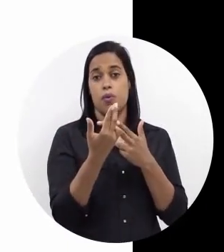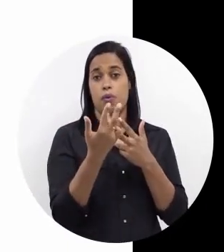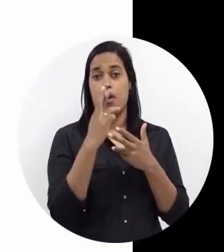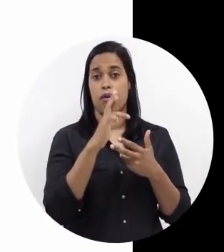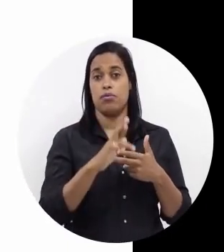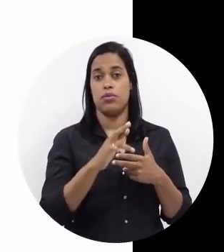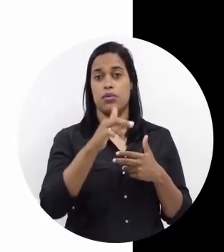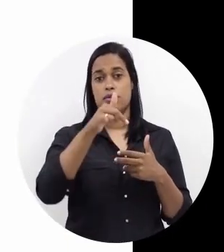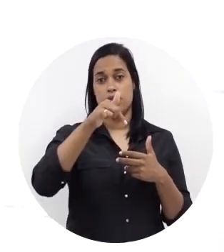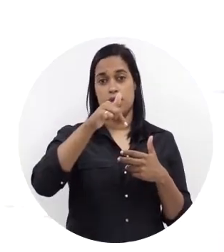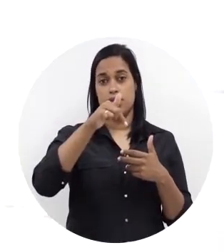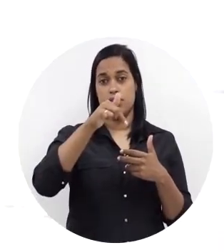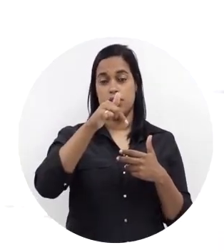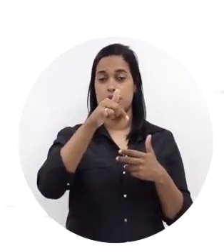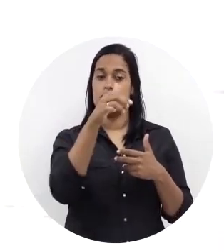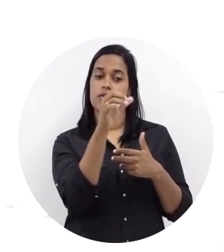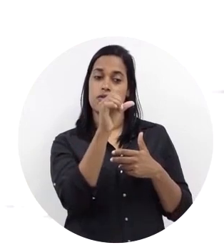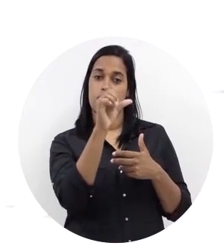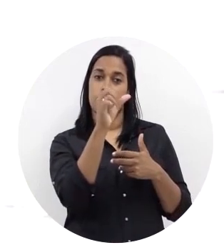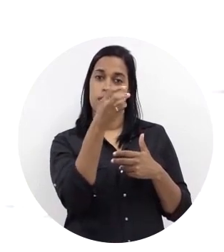,17.